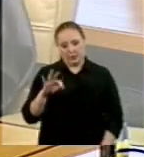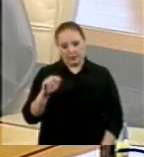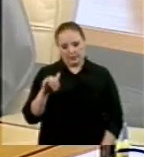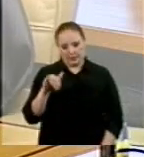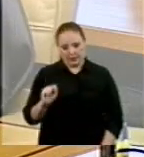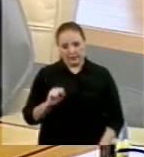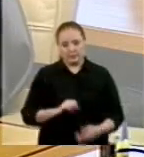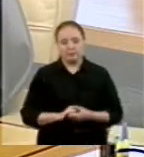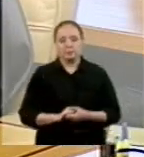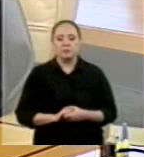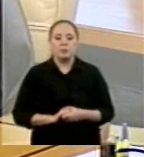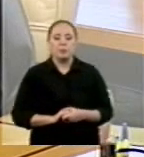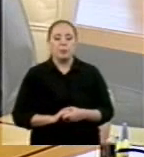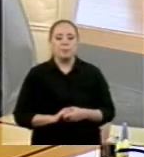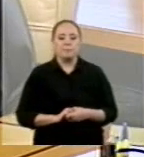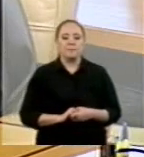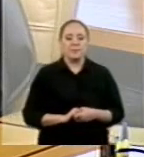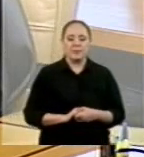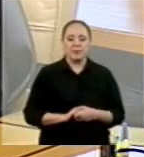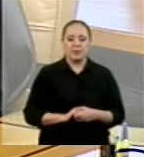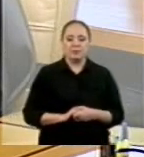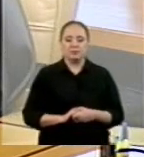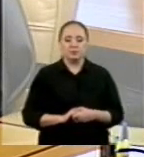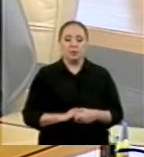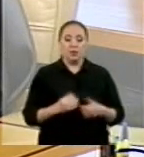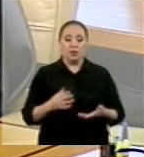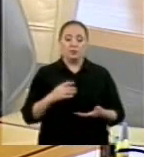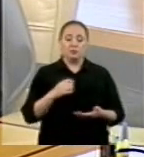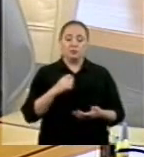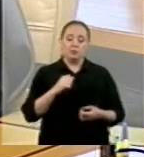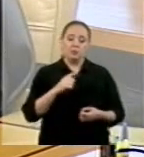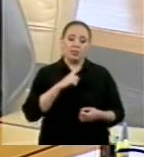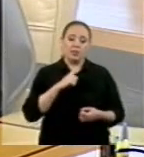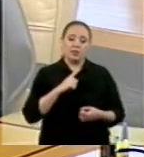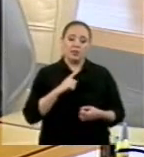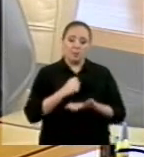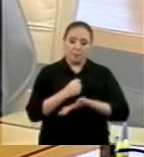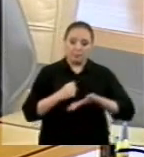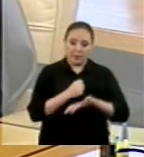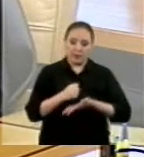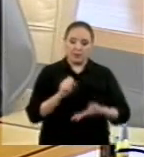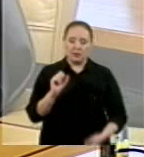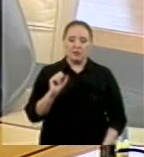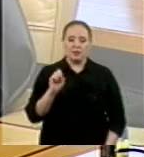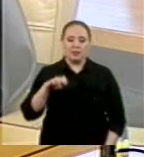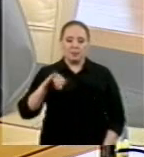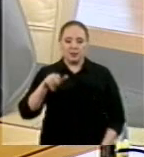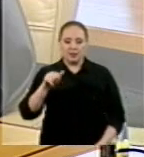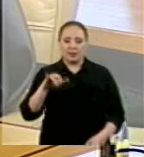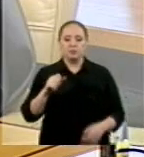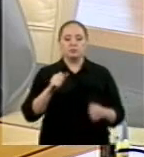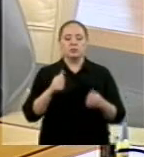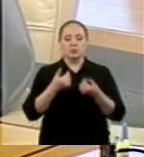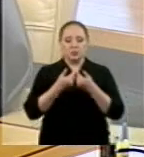senhora presidente, tomo como premissa os fundamentos seminais que foram lançados na